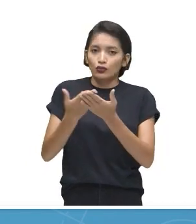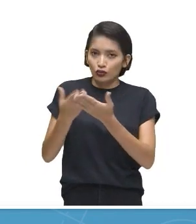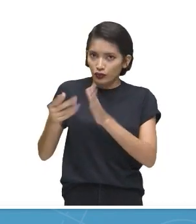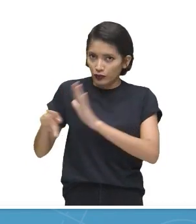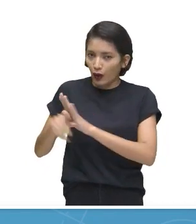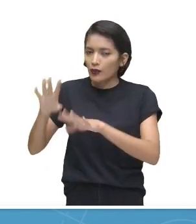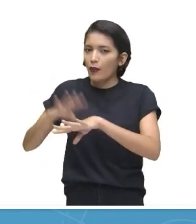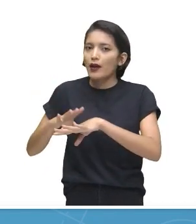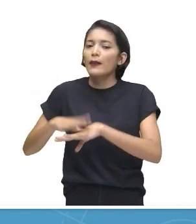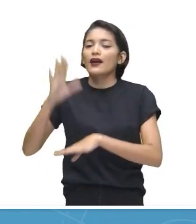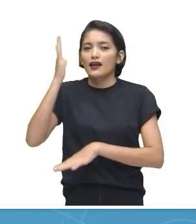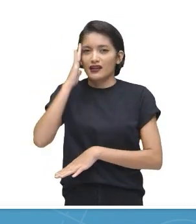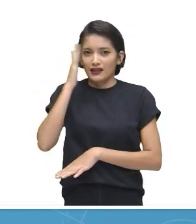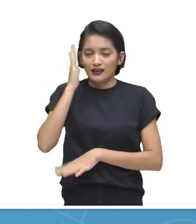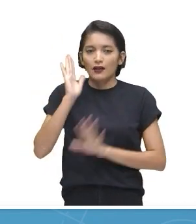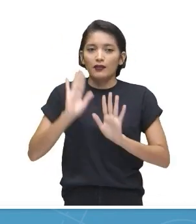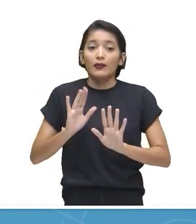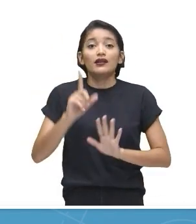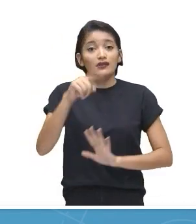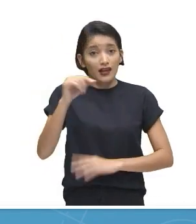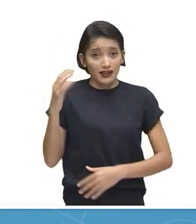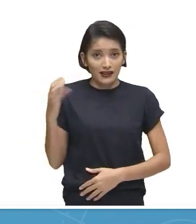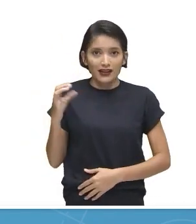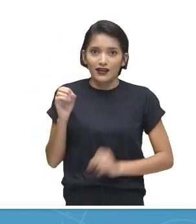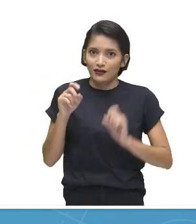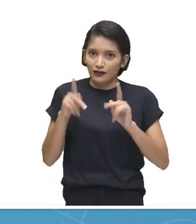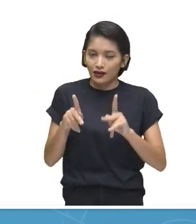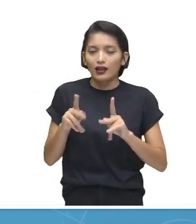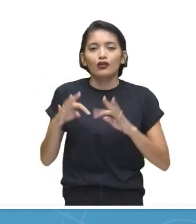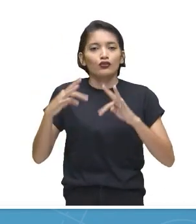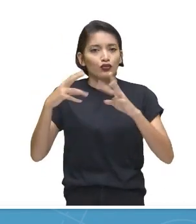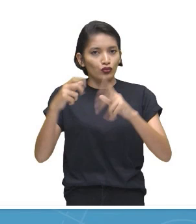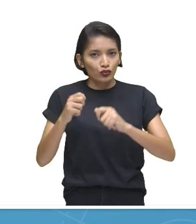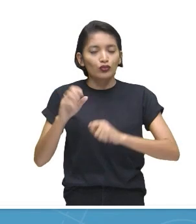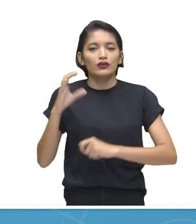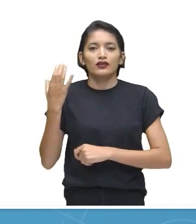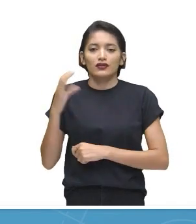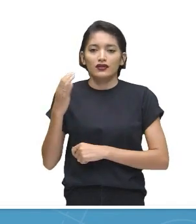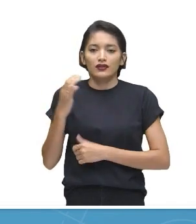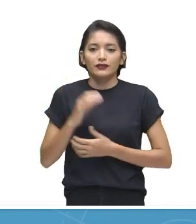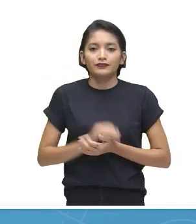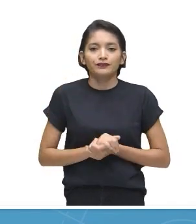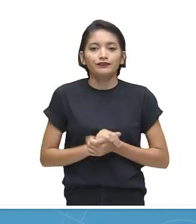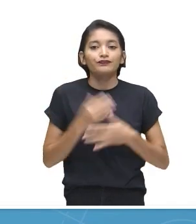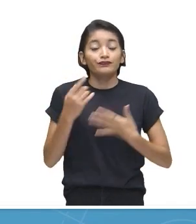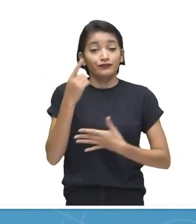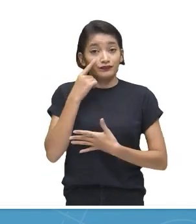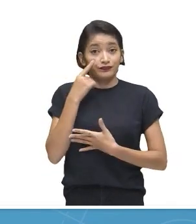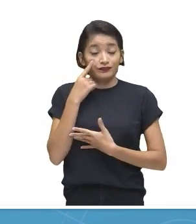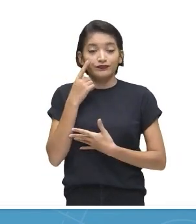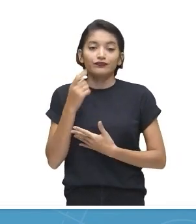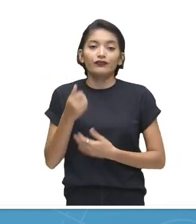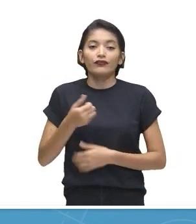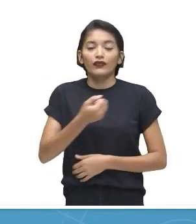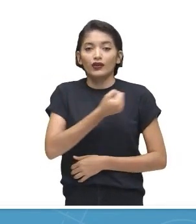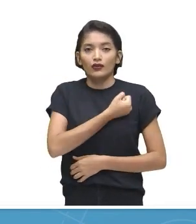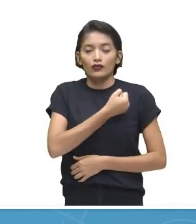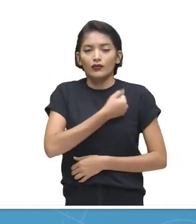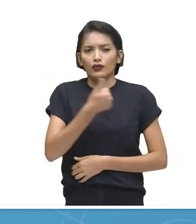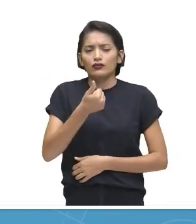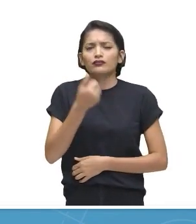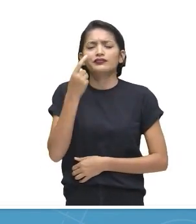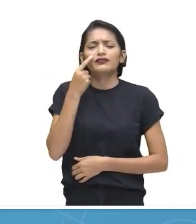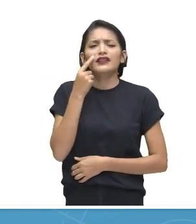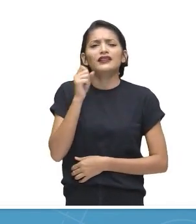gente resolver essas questões, mas é ciência, tá bom? Tudo aí é ciência, beleza? Então vamos resolver agora a nossa questão de número 1. Antes disso, vamos ver se nós